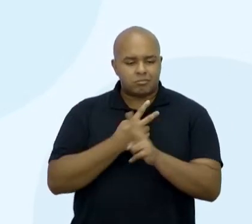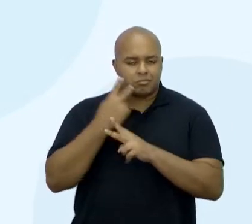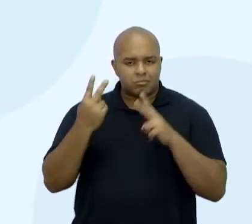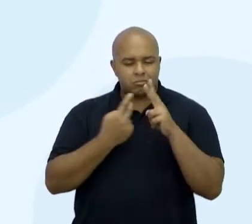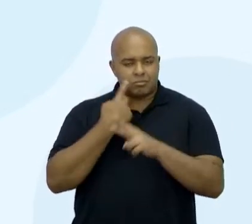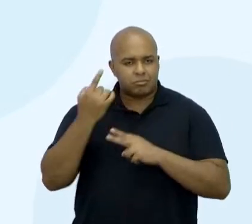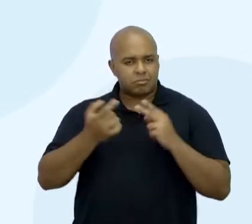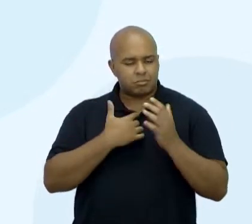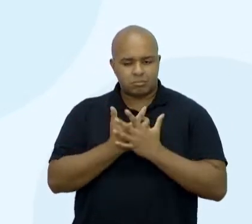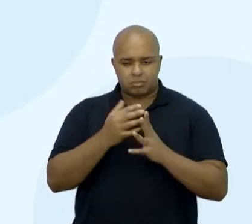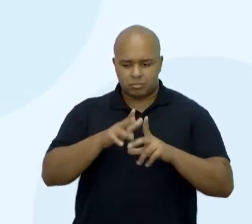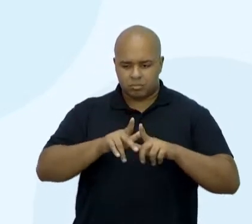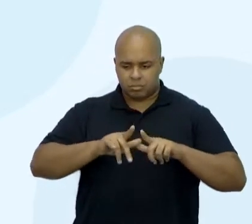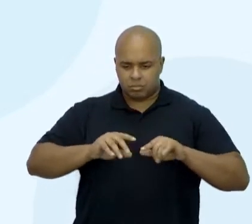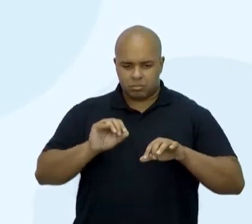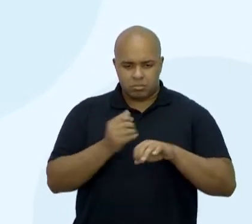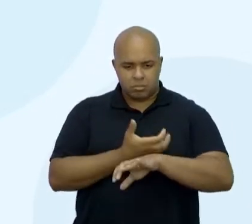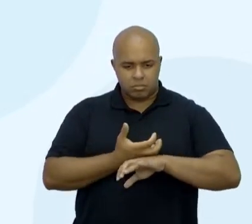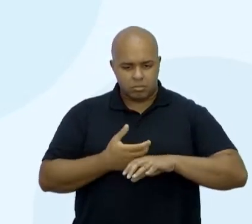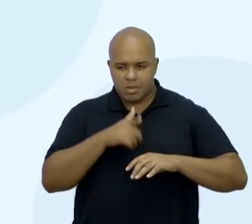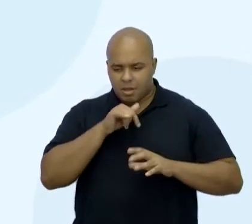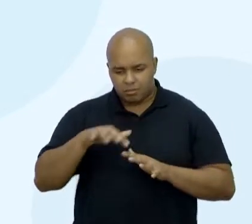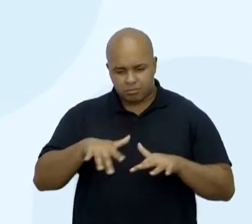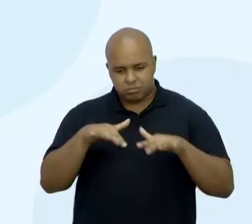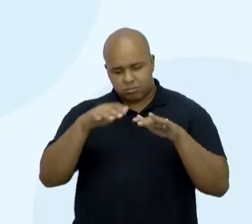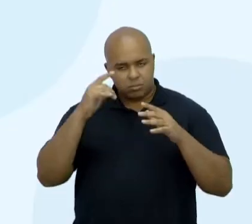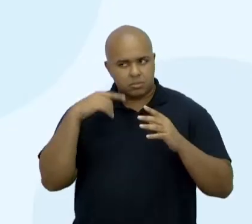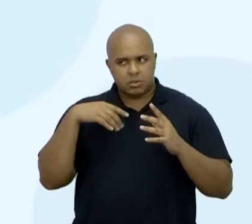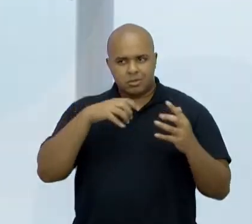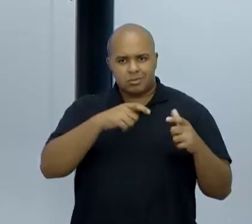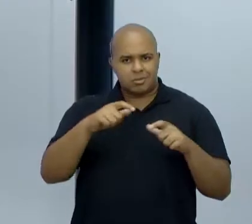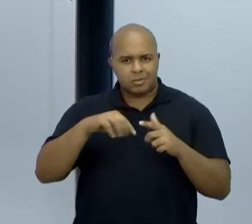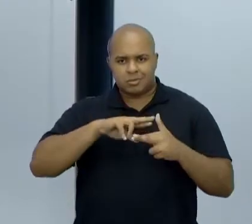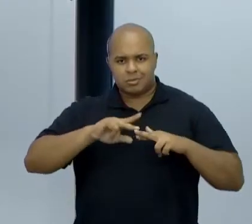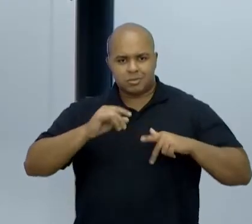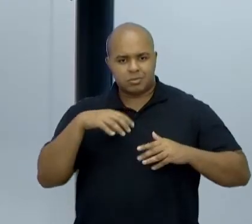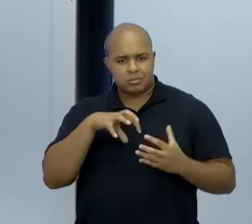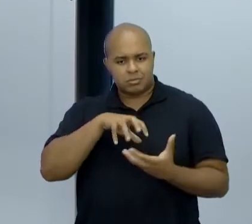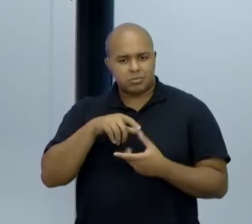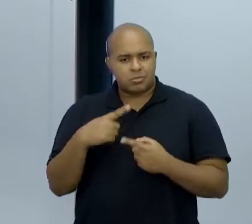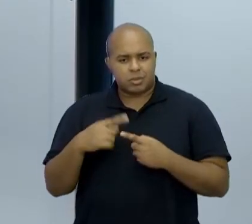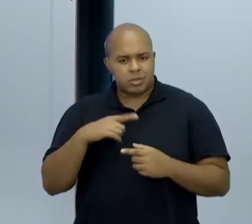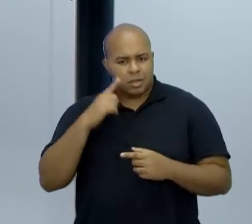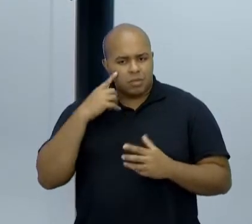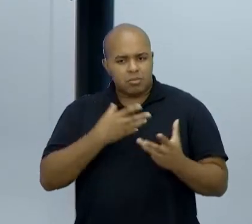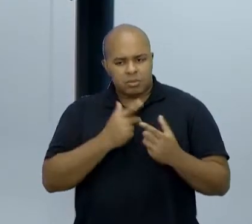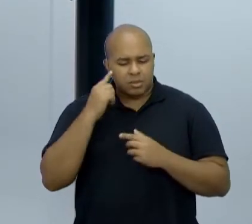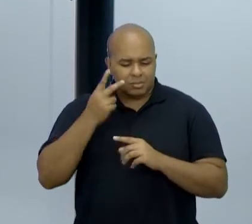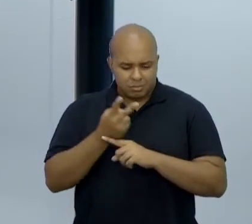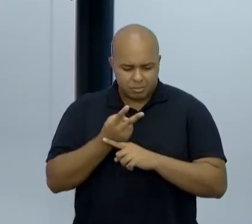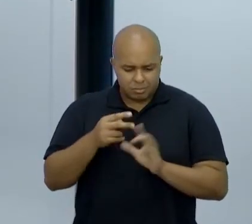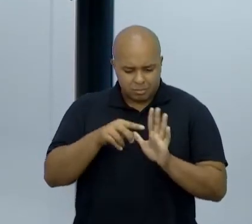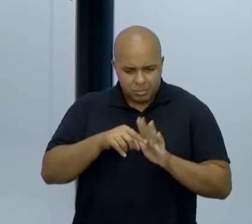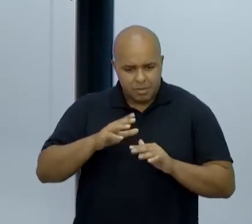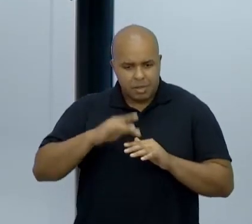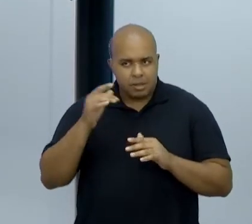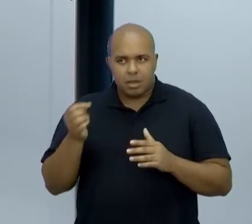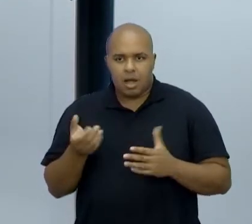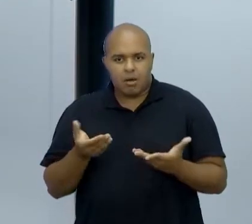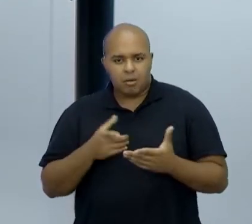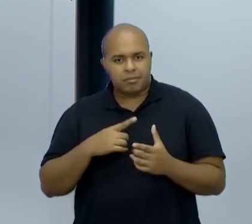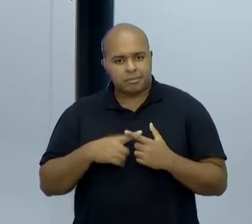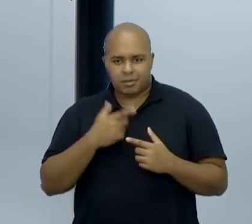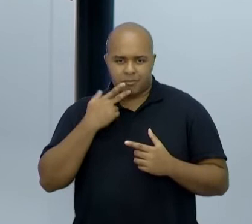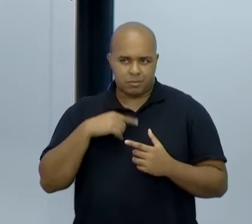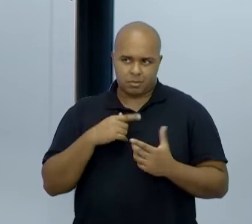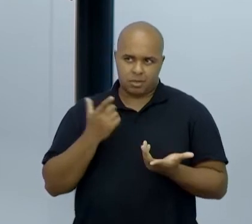e desertificações em diversas partes do mundo. O que eu disse lá no comecinho da aula? Por que existe tanta pesquisa mais recente agora? Não estou